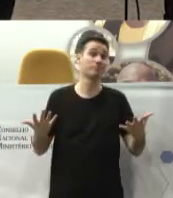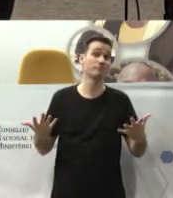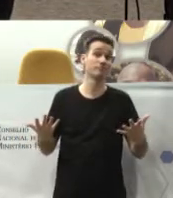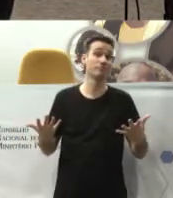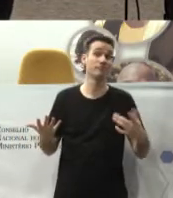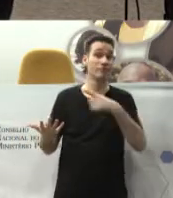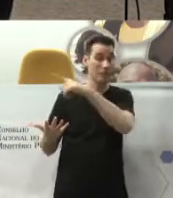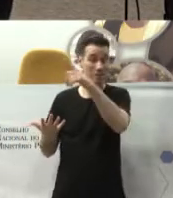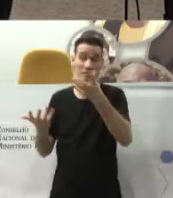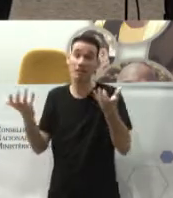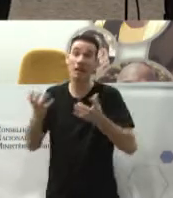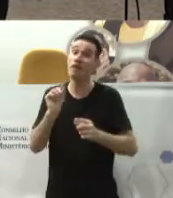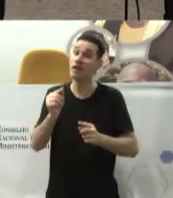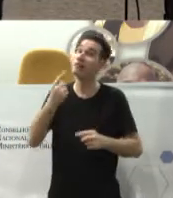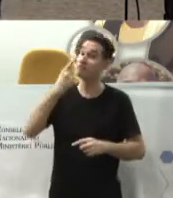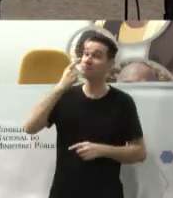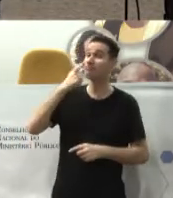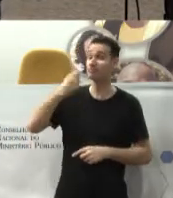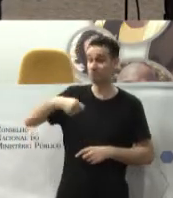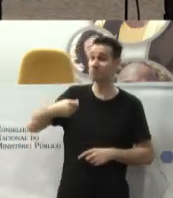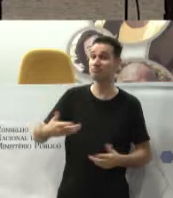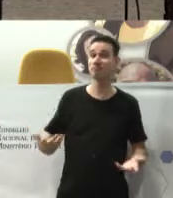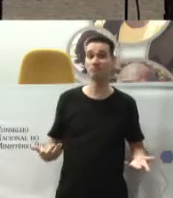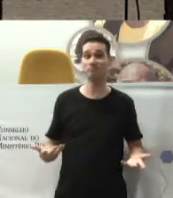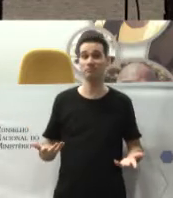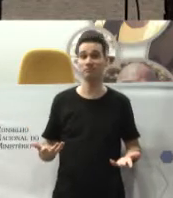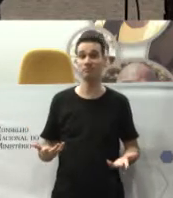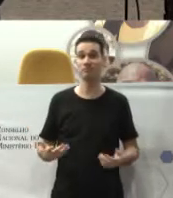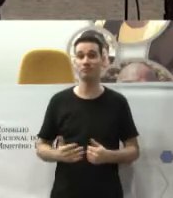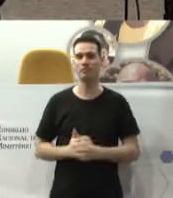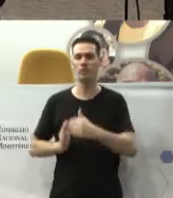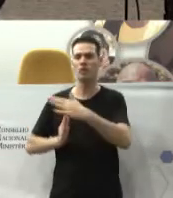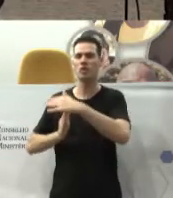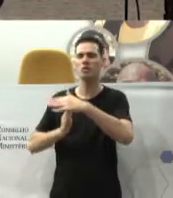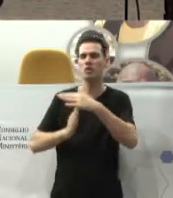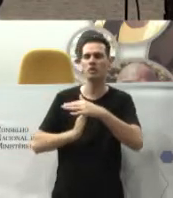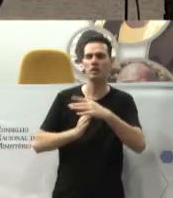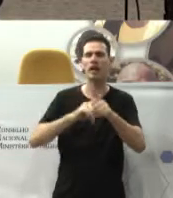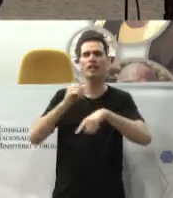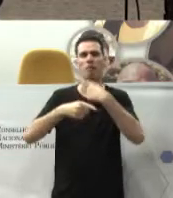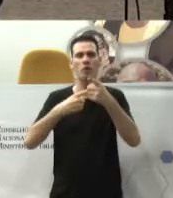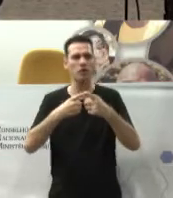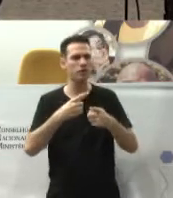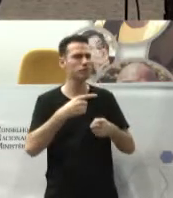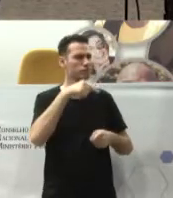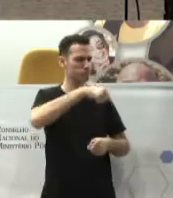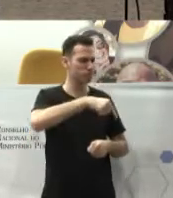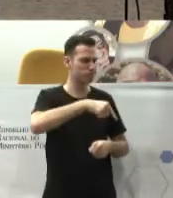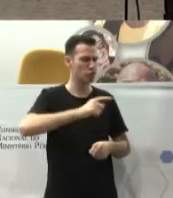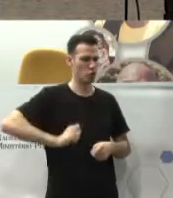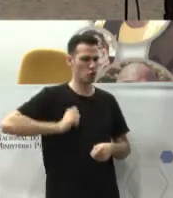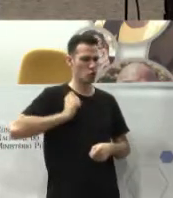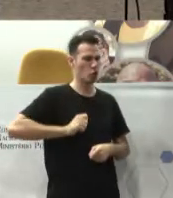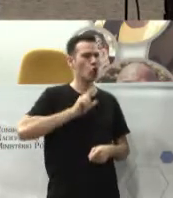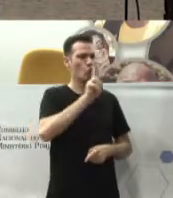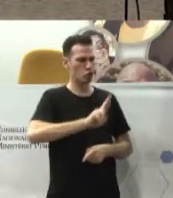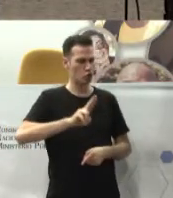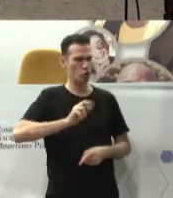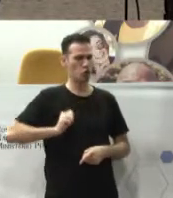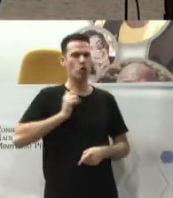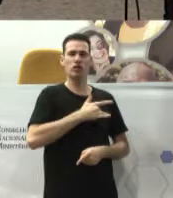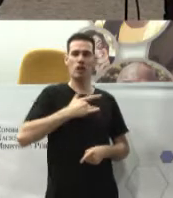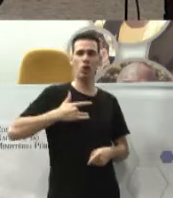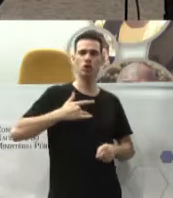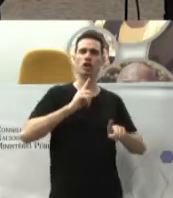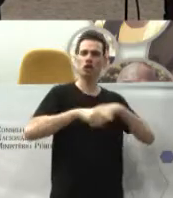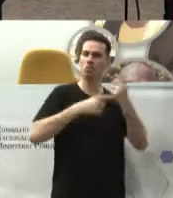restrita no âmbito da integralidade, e que no limite do que ela puder oferecer, a pessoa volta para o SUS. Mas não temos esse sentido de pertencimento. De,